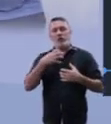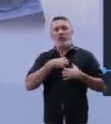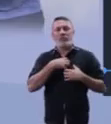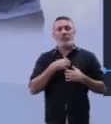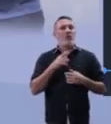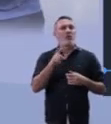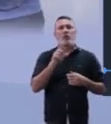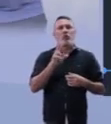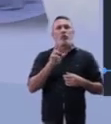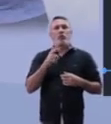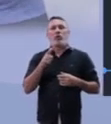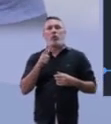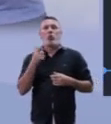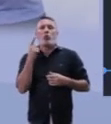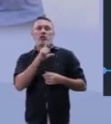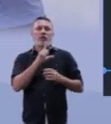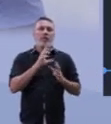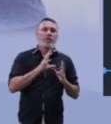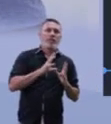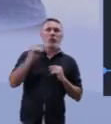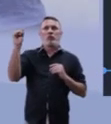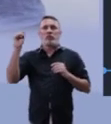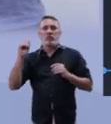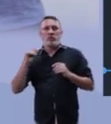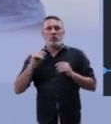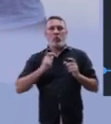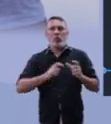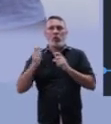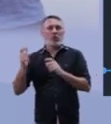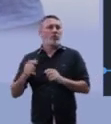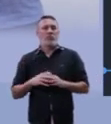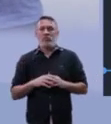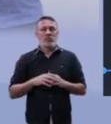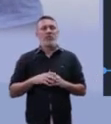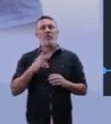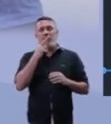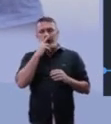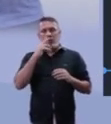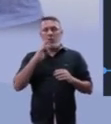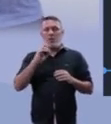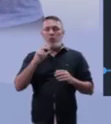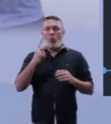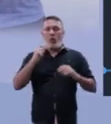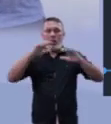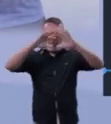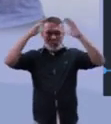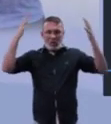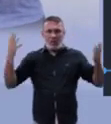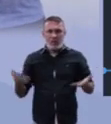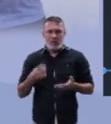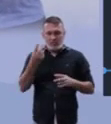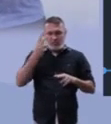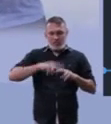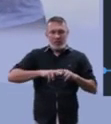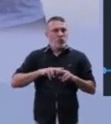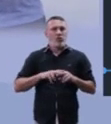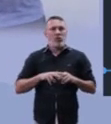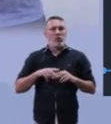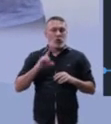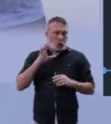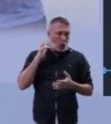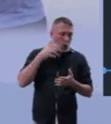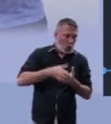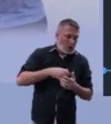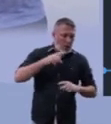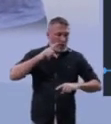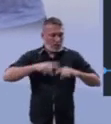aquilo que você é. Você não vai conseguir fugir da bolha. Você está preso naquela bolha. E, infelizmente, essa bolha não é apenas de